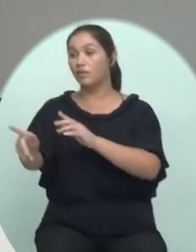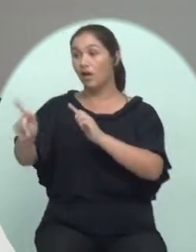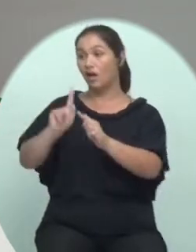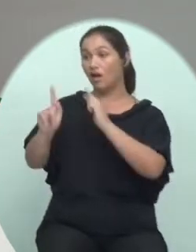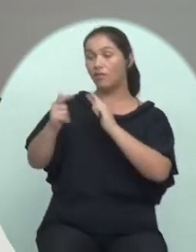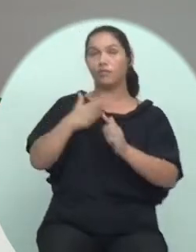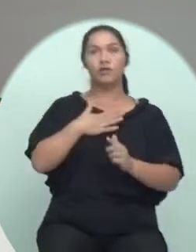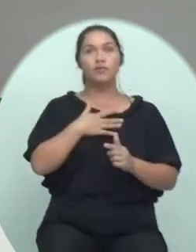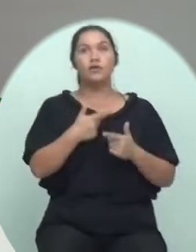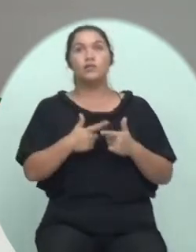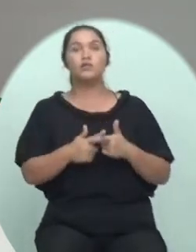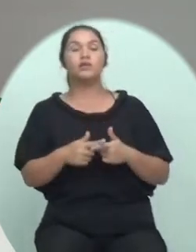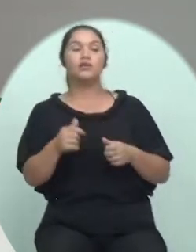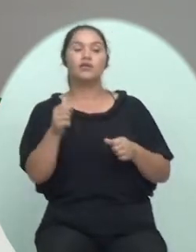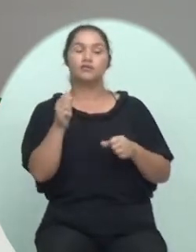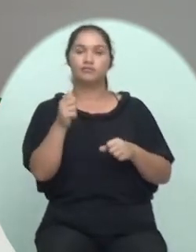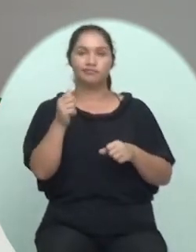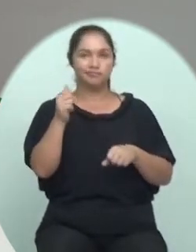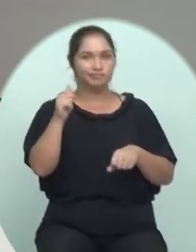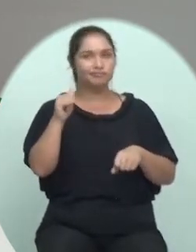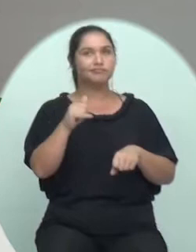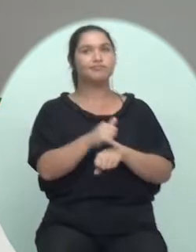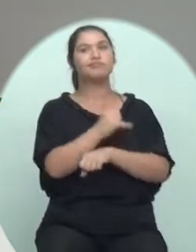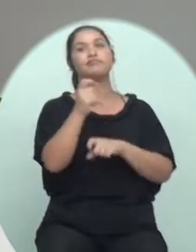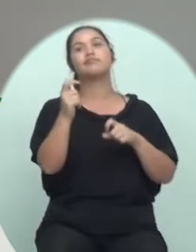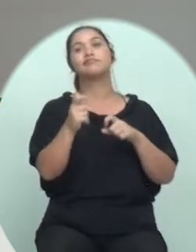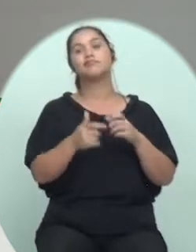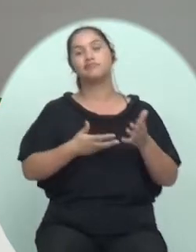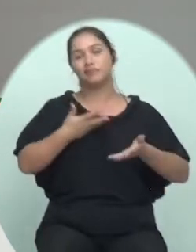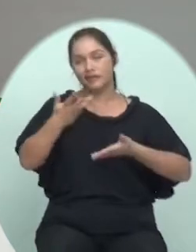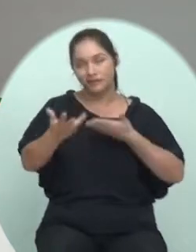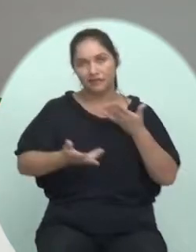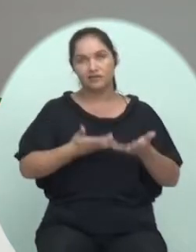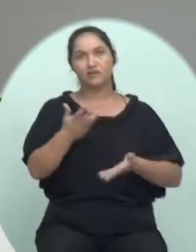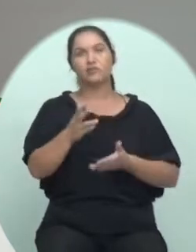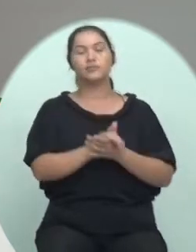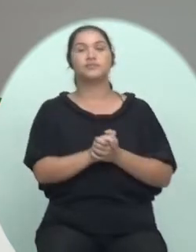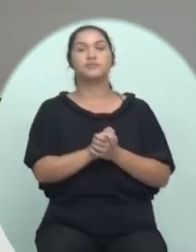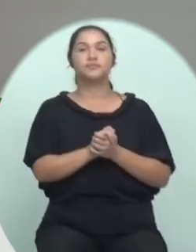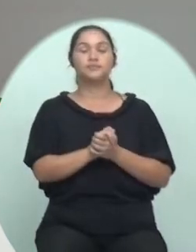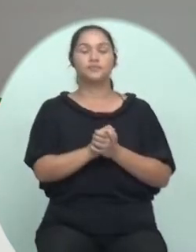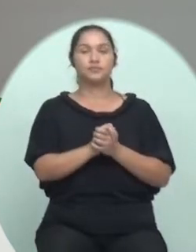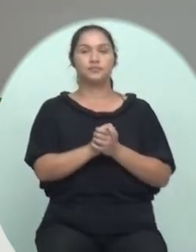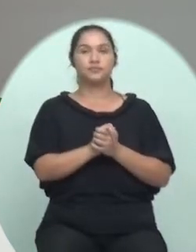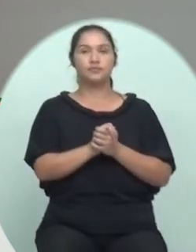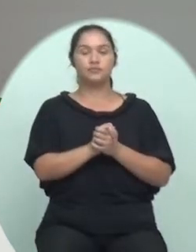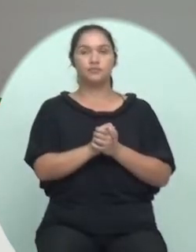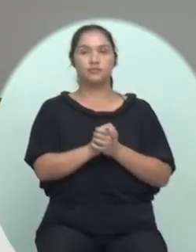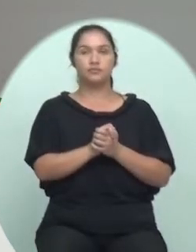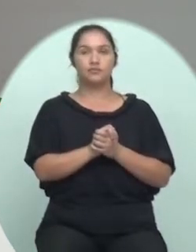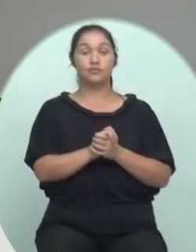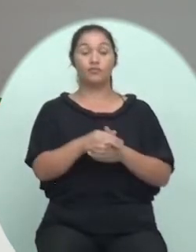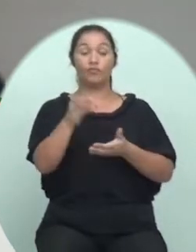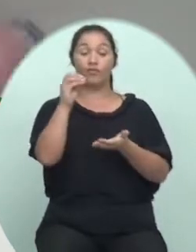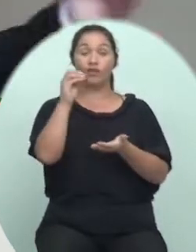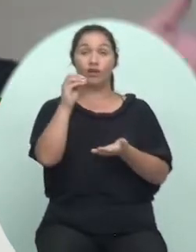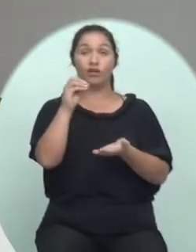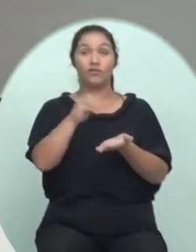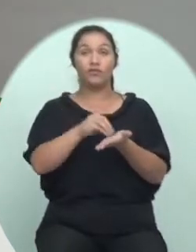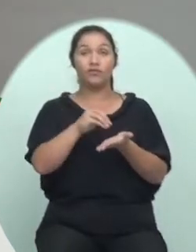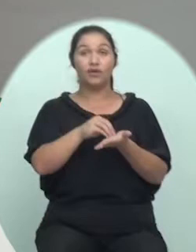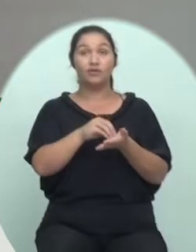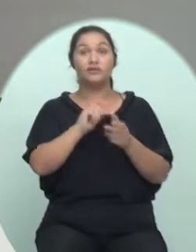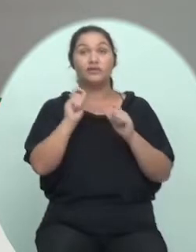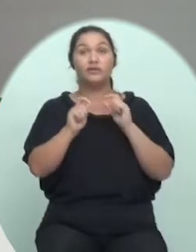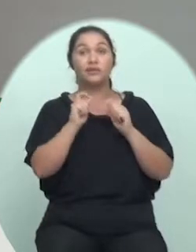dois vereadores de lá, né, o vereador Ademir respondeu, não sei, a Giovana, não sei se respondeu ou não, falta de médico, pegando fila às 5 horas da